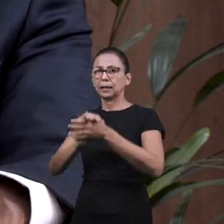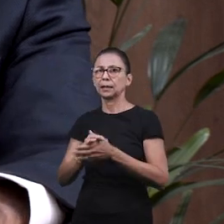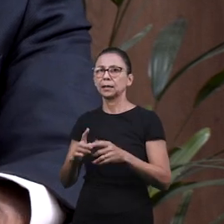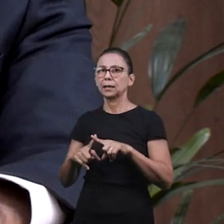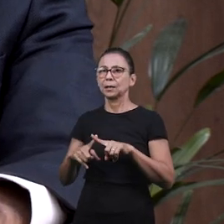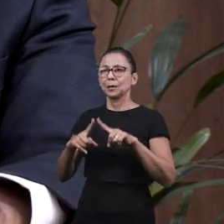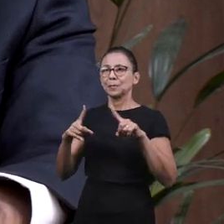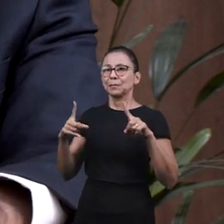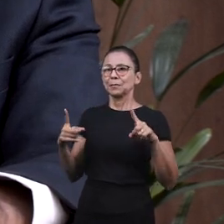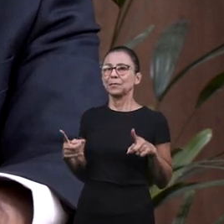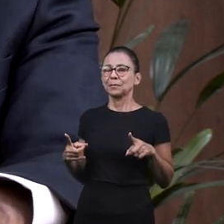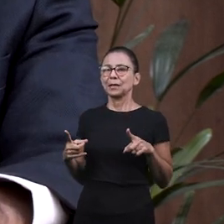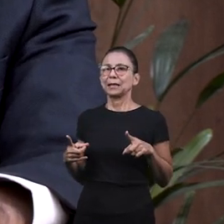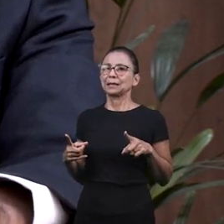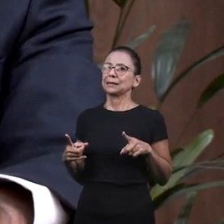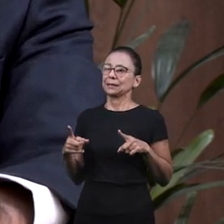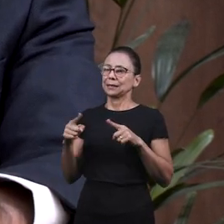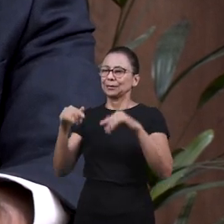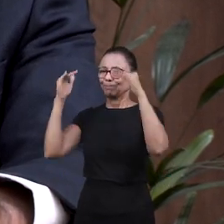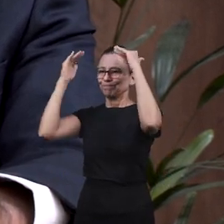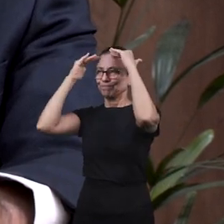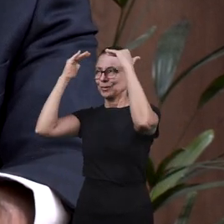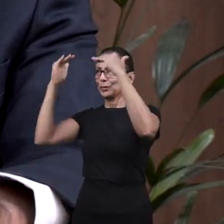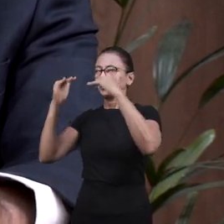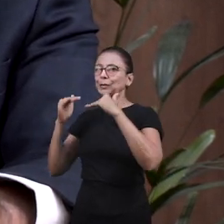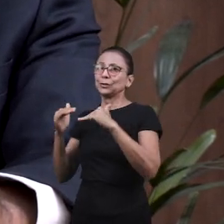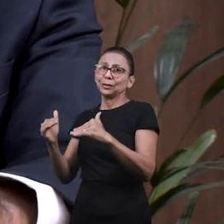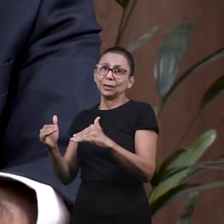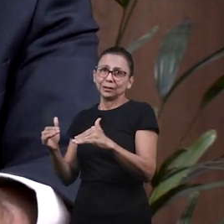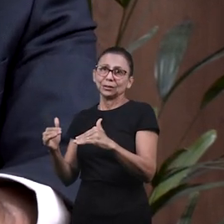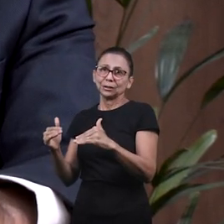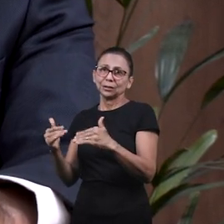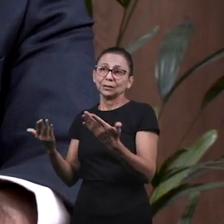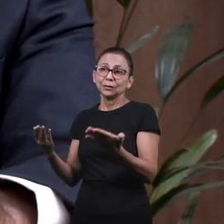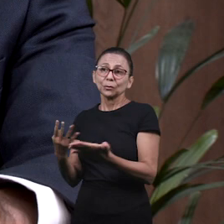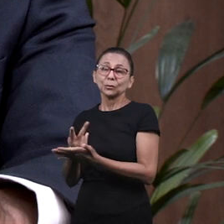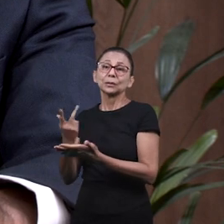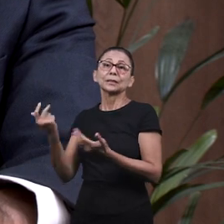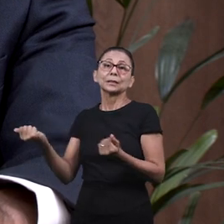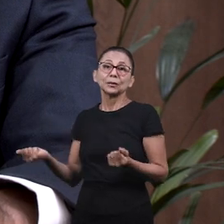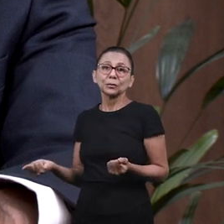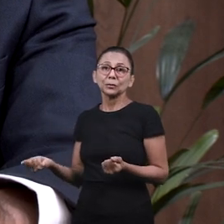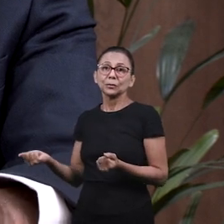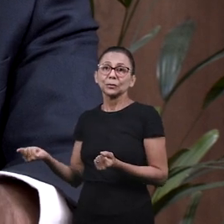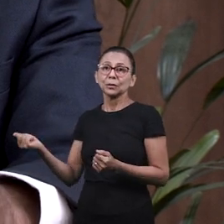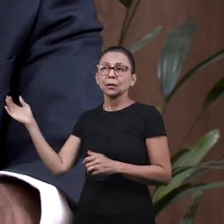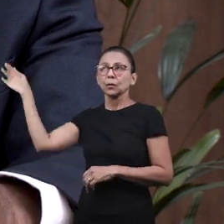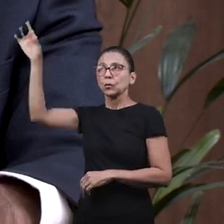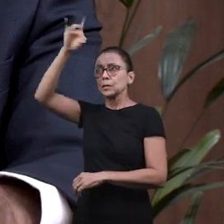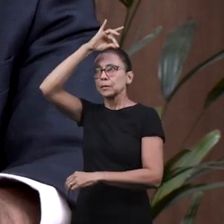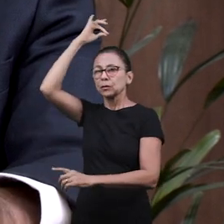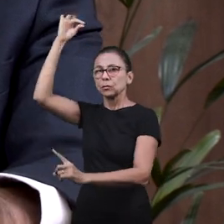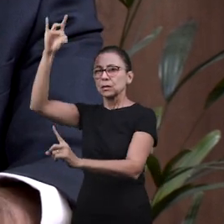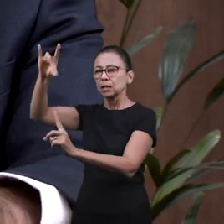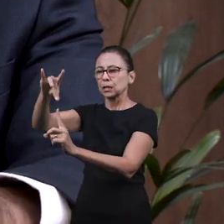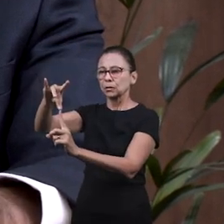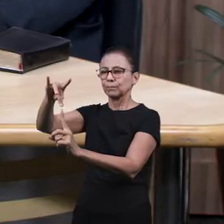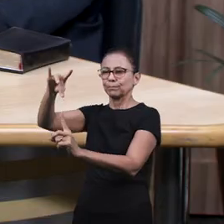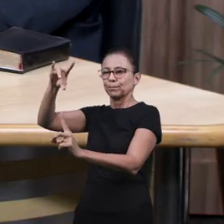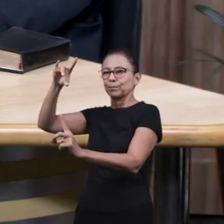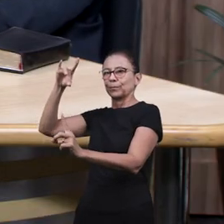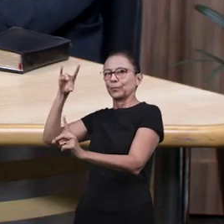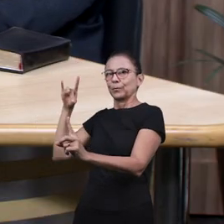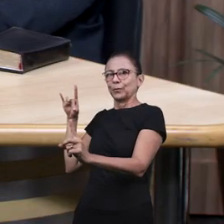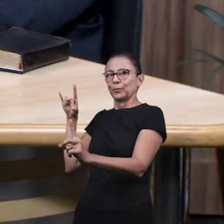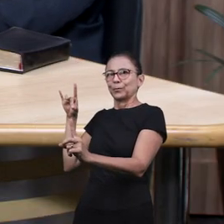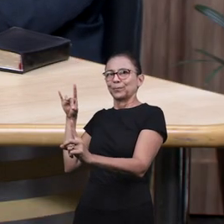rejeitado? E na rejeição de Deus, o que acontece? A palavra de Deus diz que o Espírito Santo se retirou de Saul. E Saul passa a ser um homem cheio de